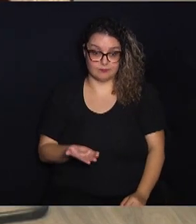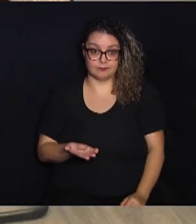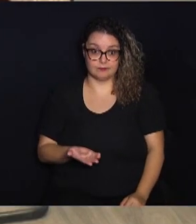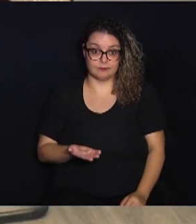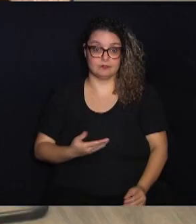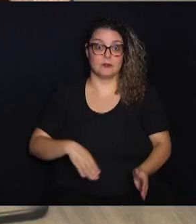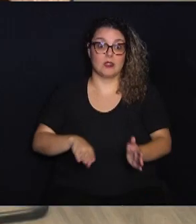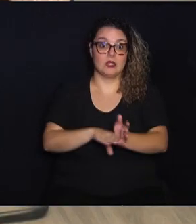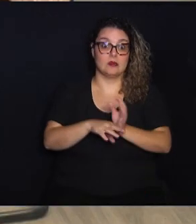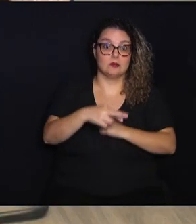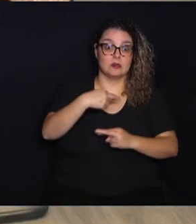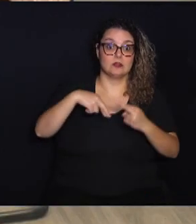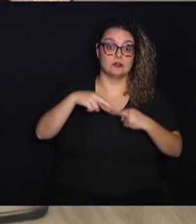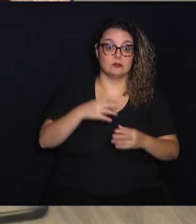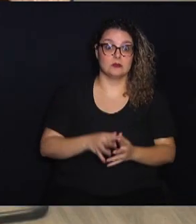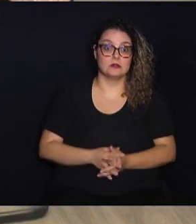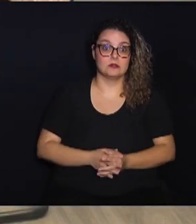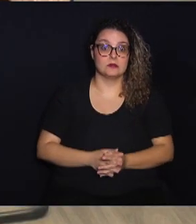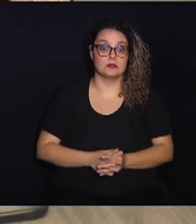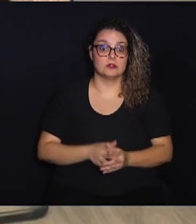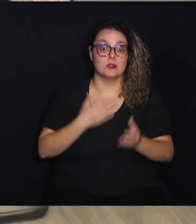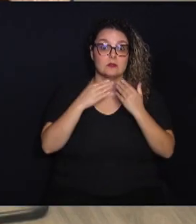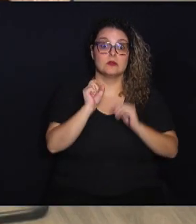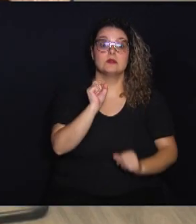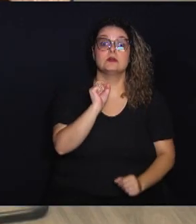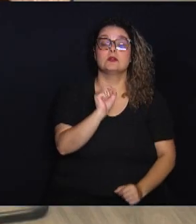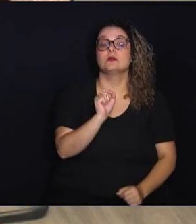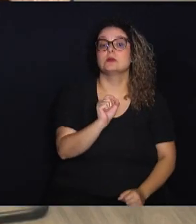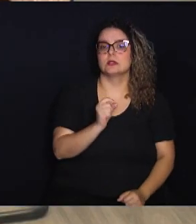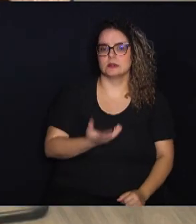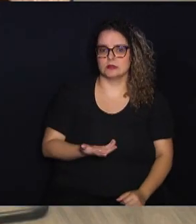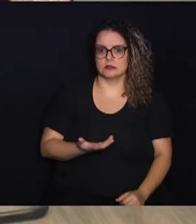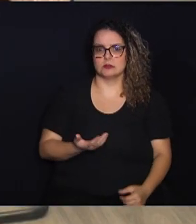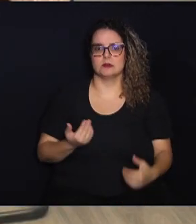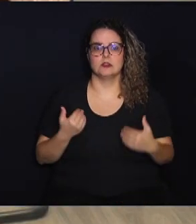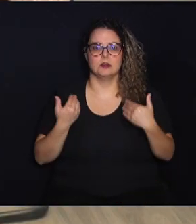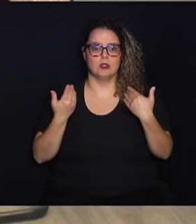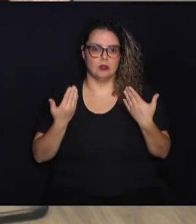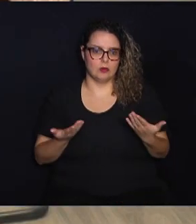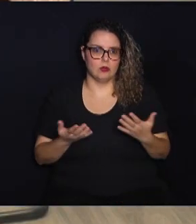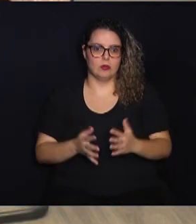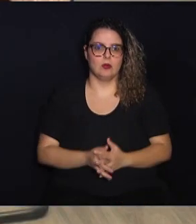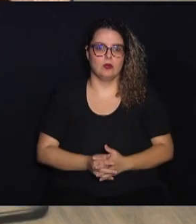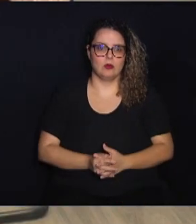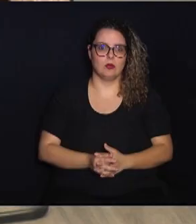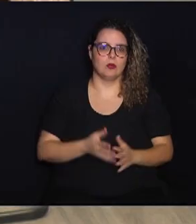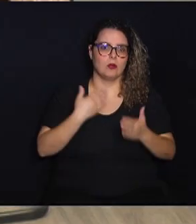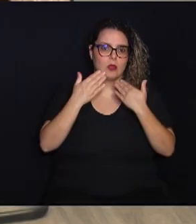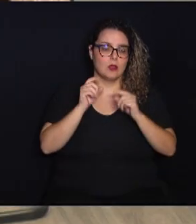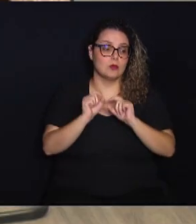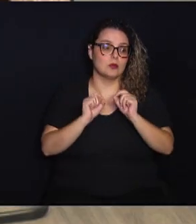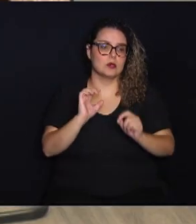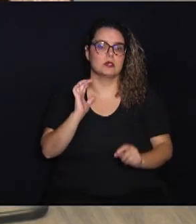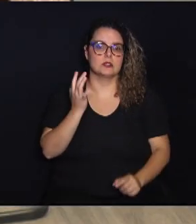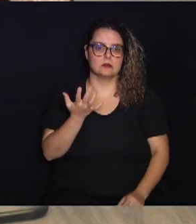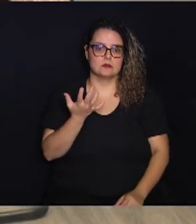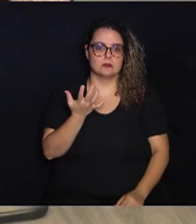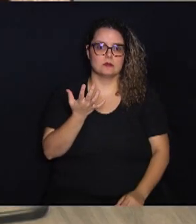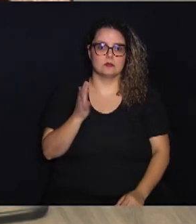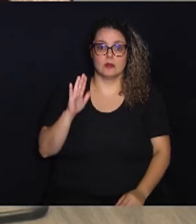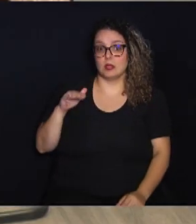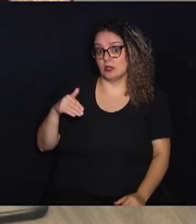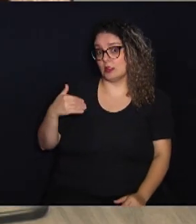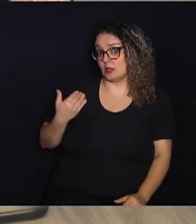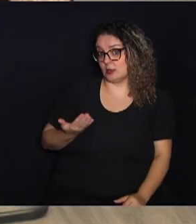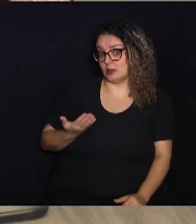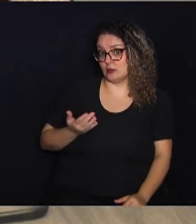aquela questão. Tá conversando com quem? Né? Qual que é a conversa, o que está acontecendo? E quando